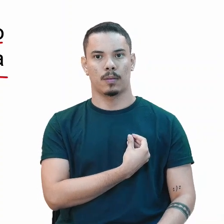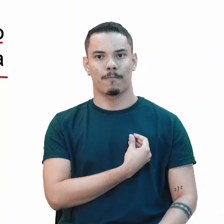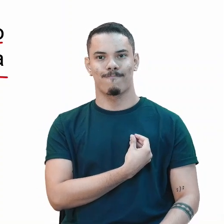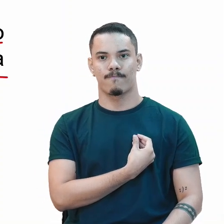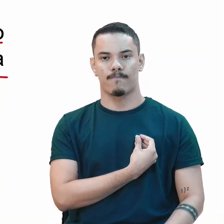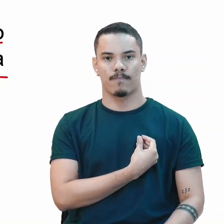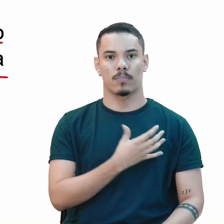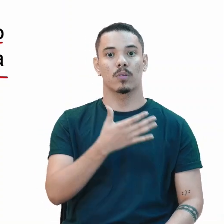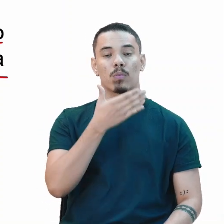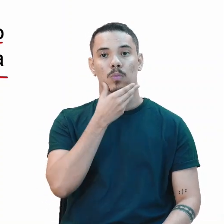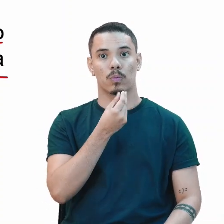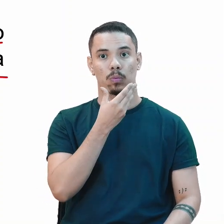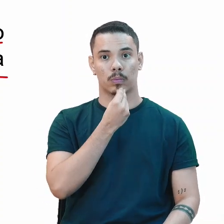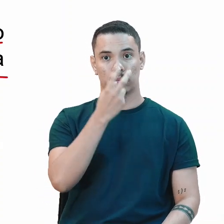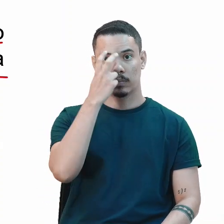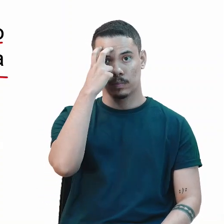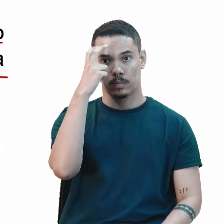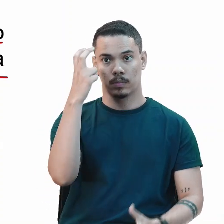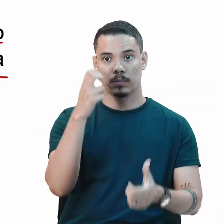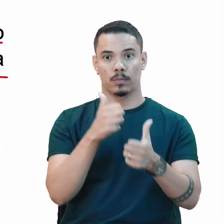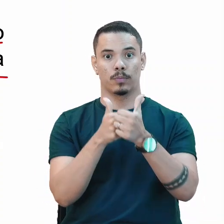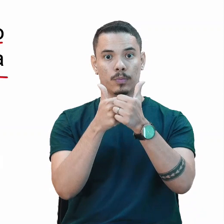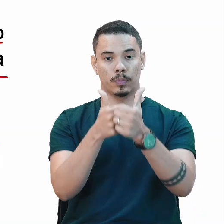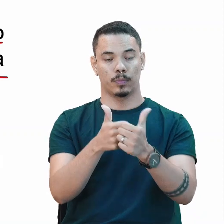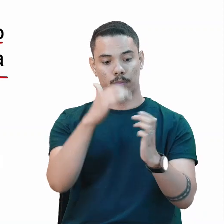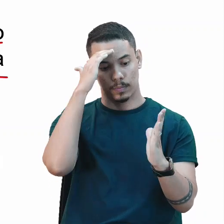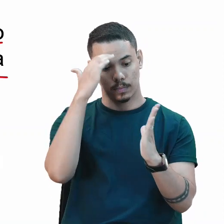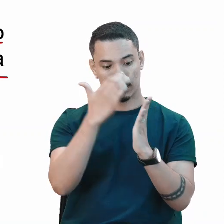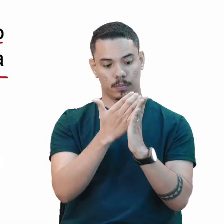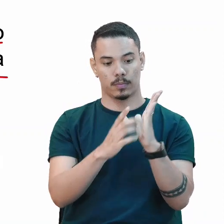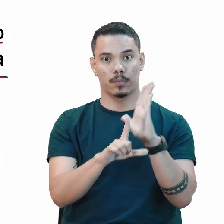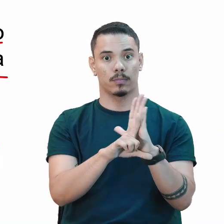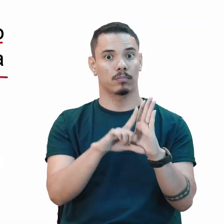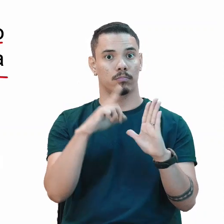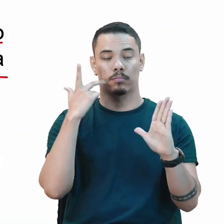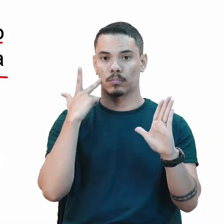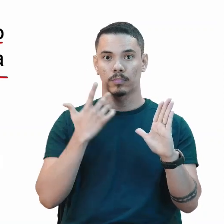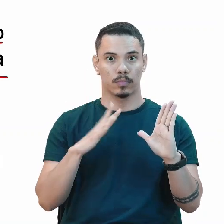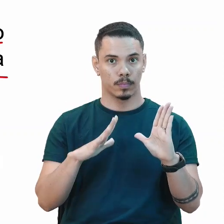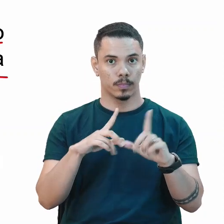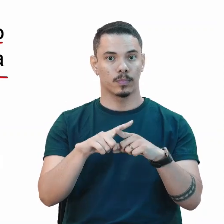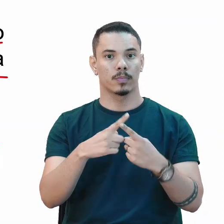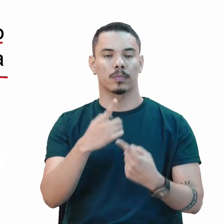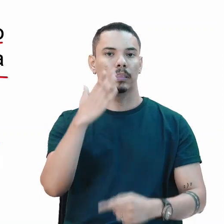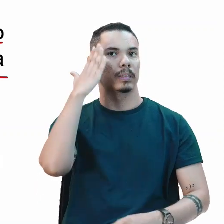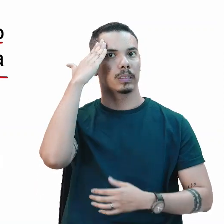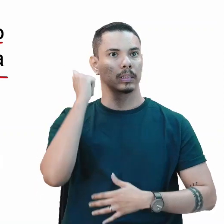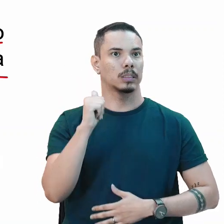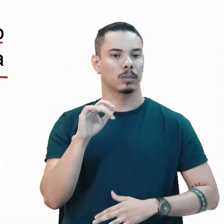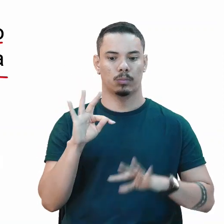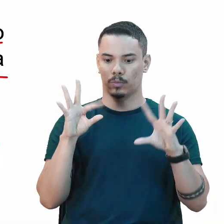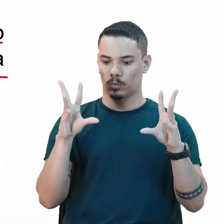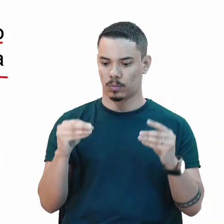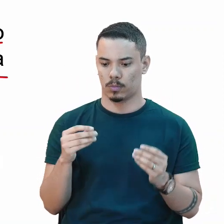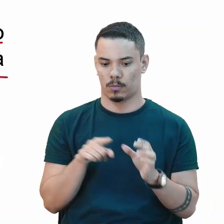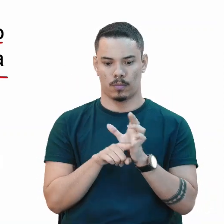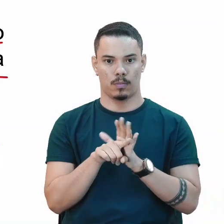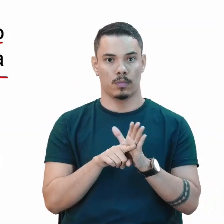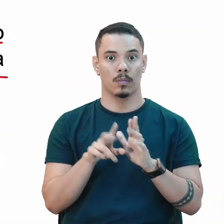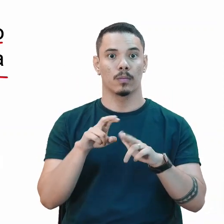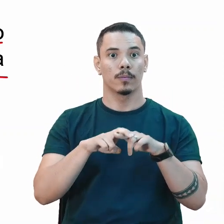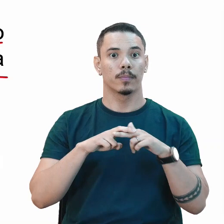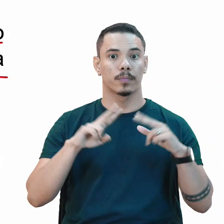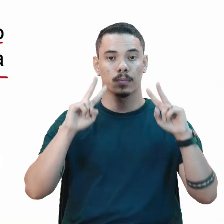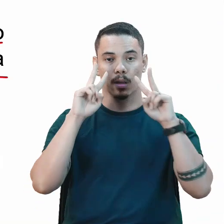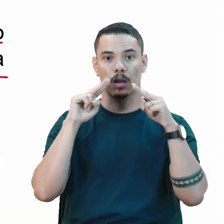pensamento deles, obedece à lei natural. O homem sábio obedece à lei natural,